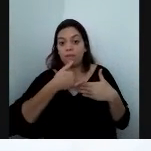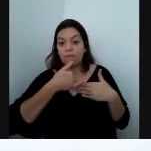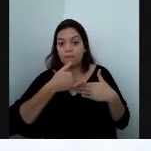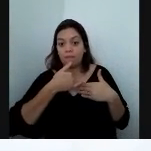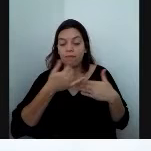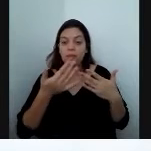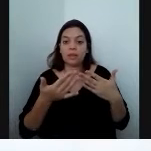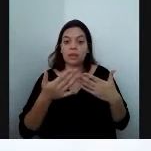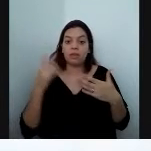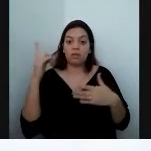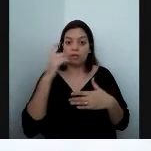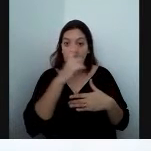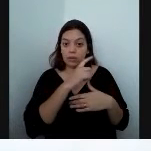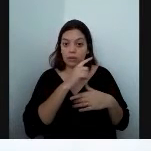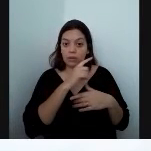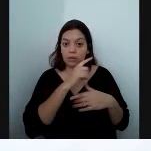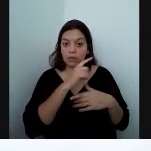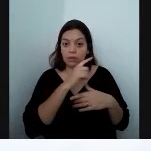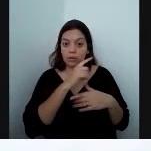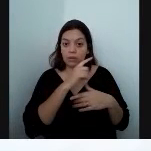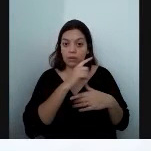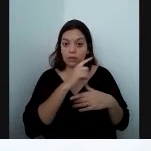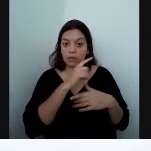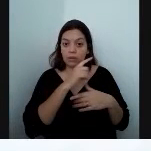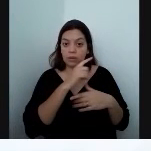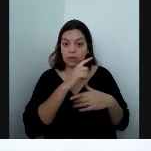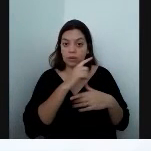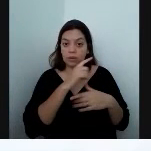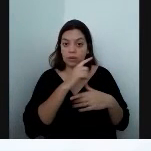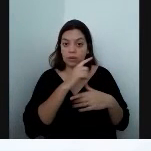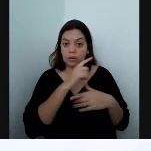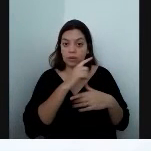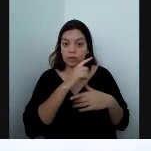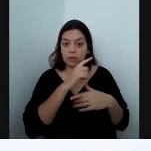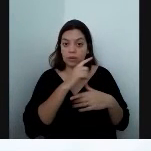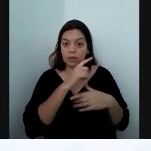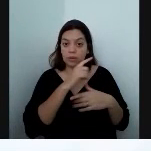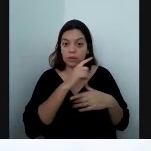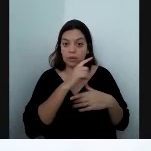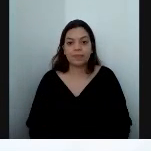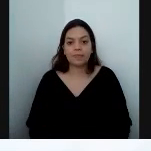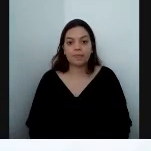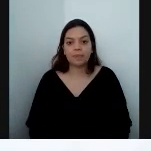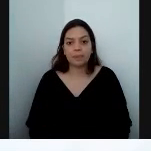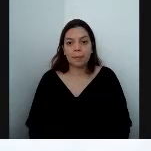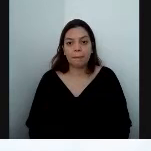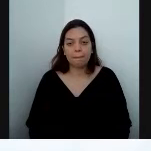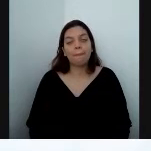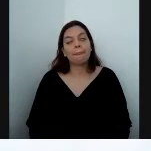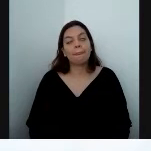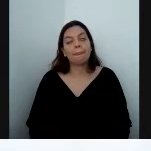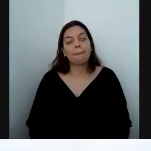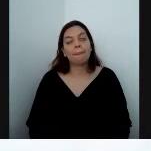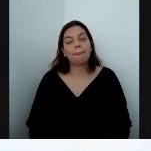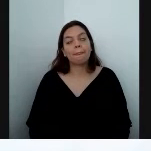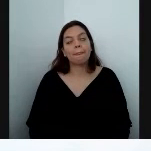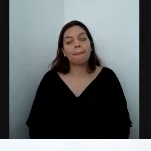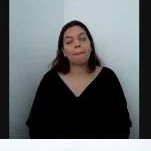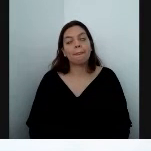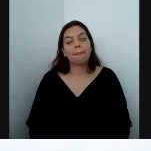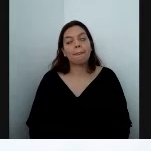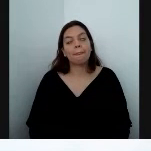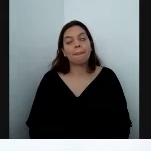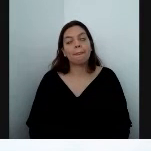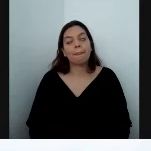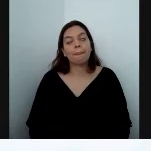bem colocado. E aí tem esse outro aspecto que a gente viu nas cláusulas, que é a questão dos auxílios,